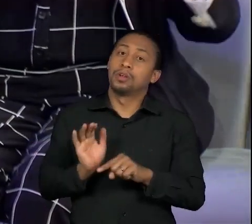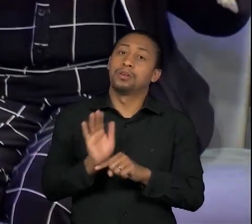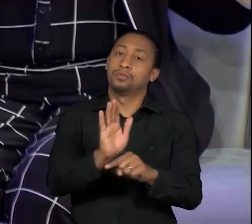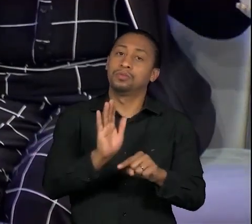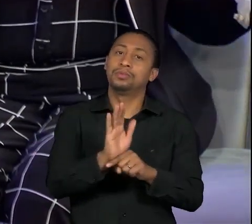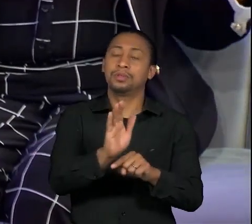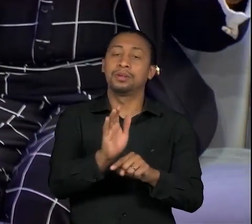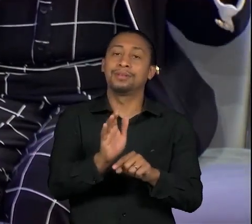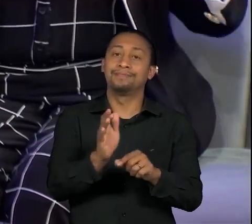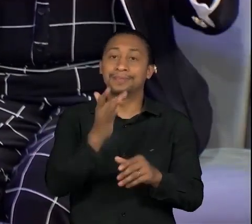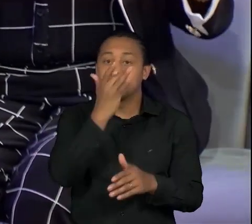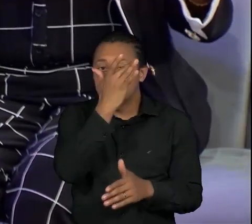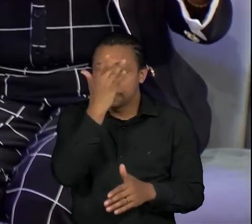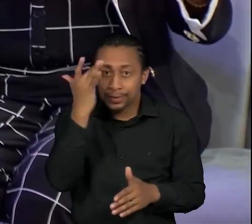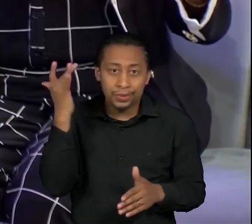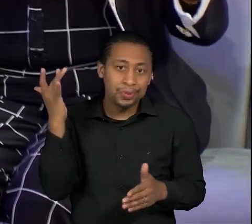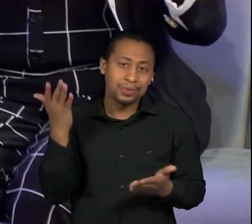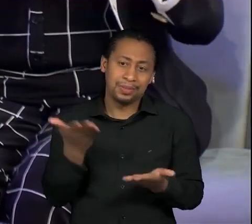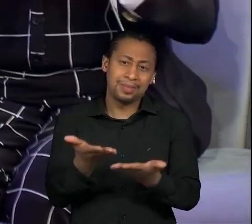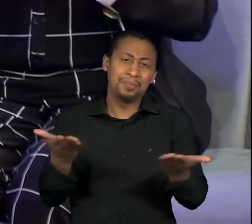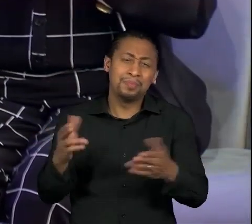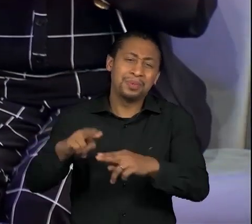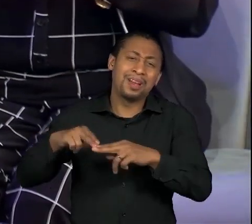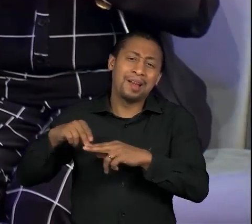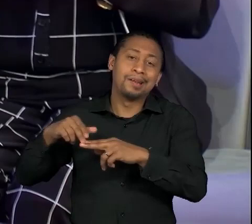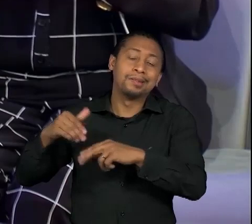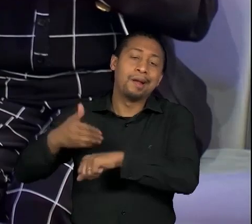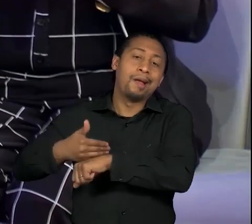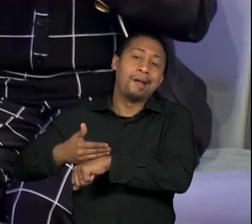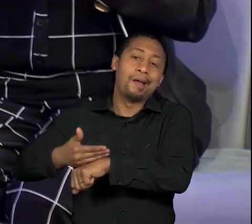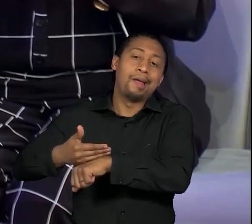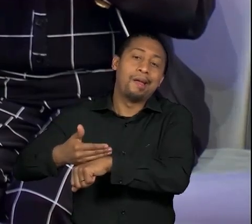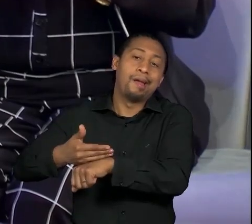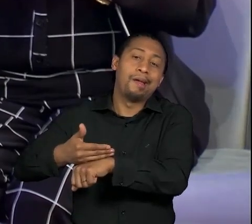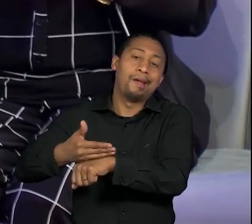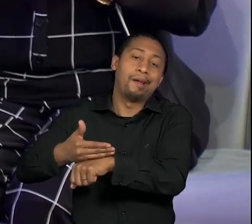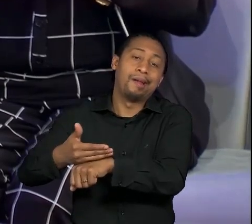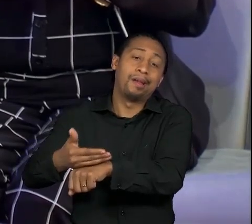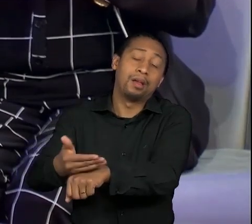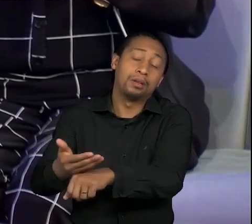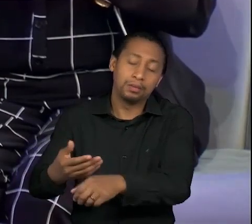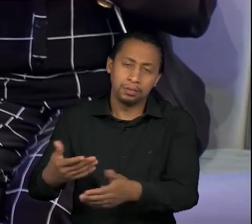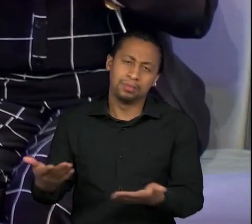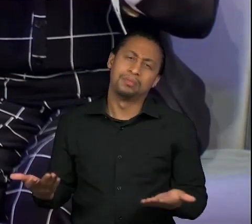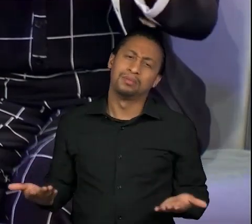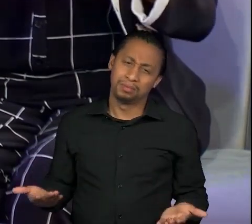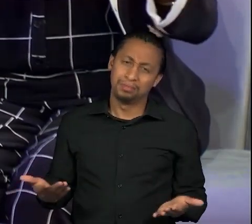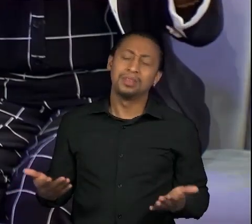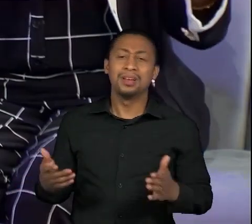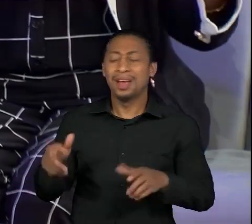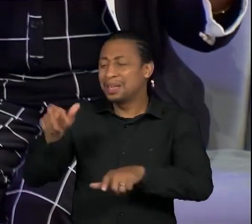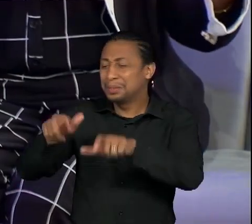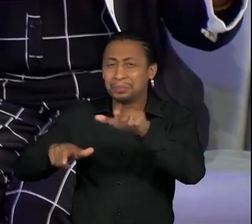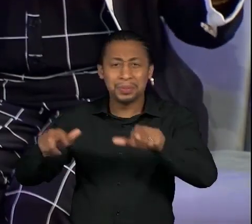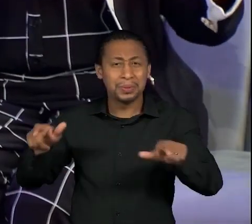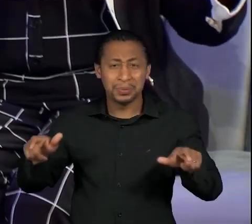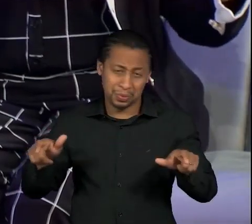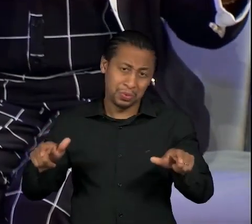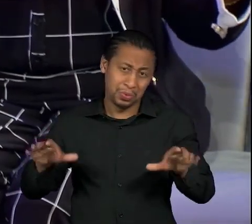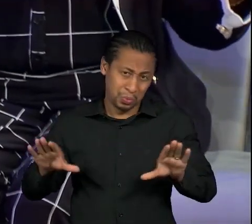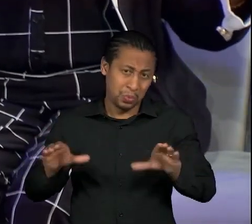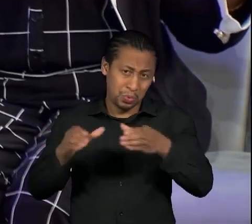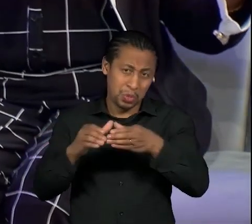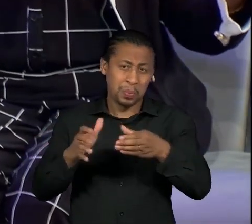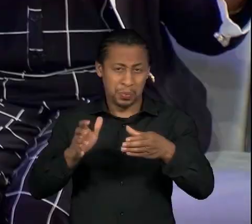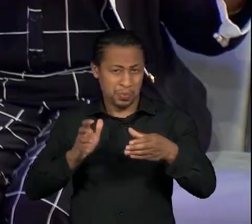inclusive, desse atraso que acabou levando. Nós pegamos pessoas, grande parte da classe média, não se